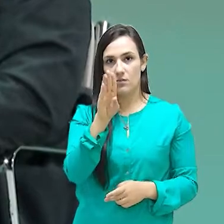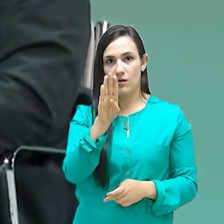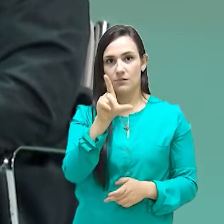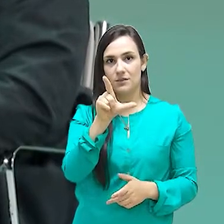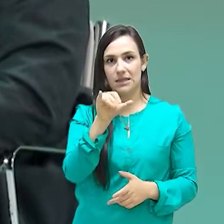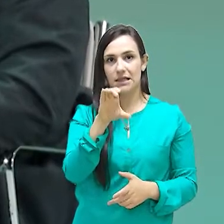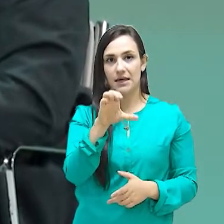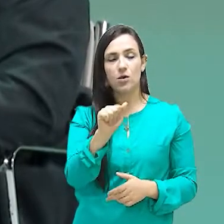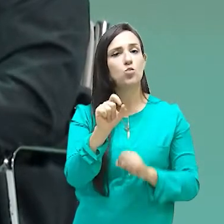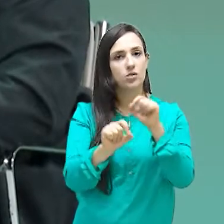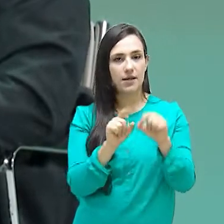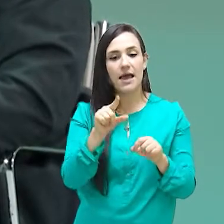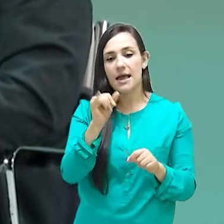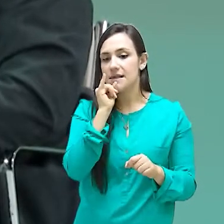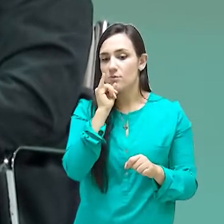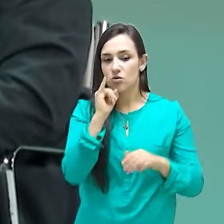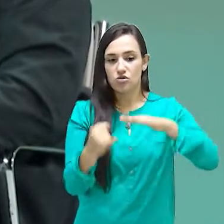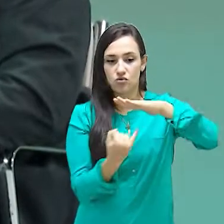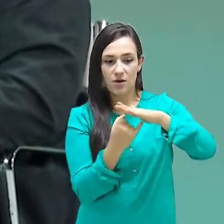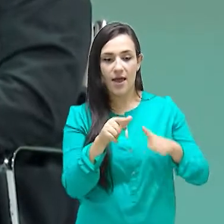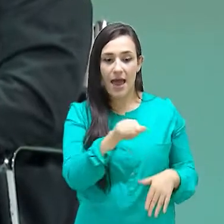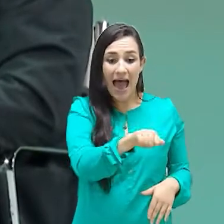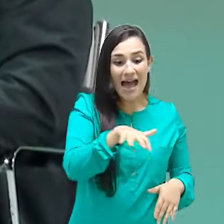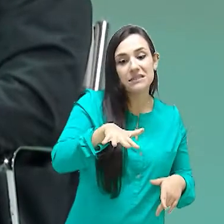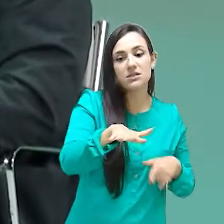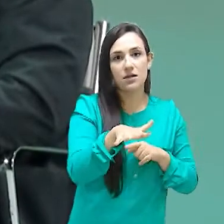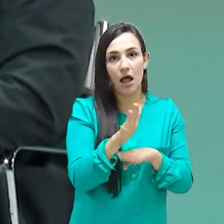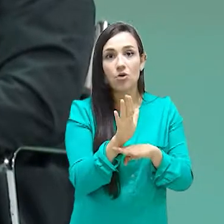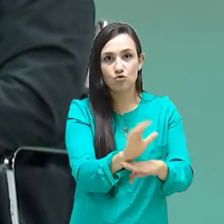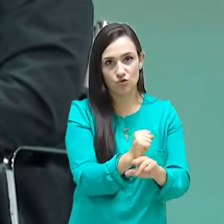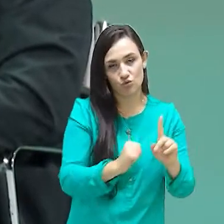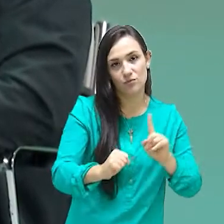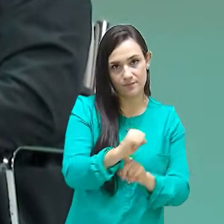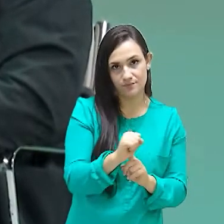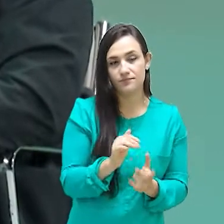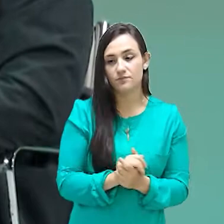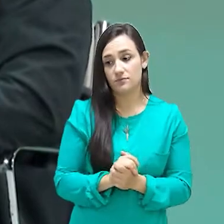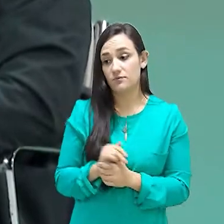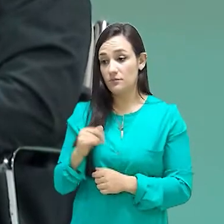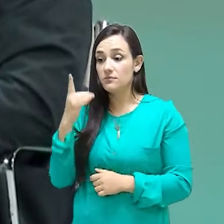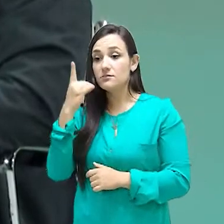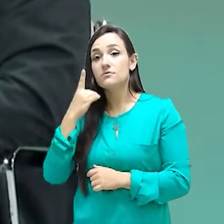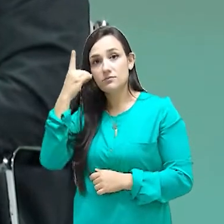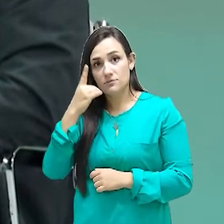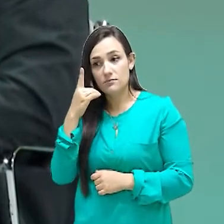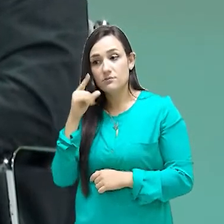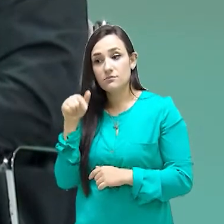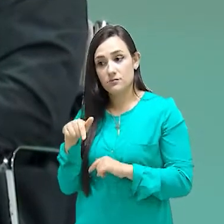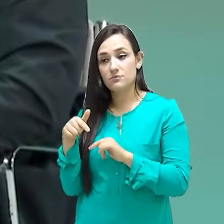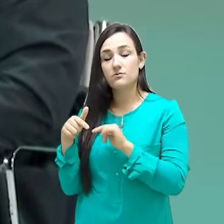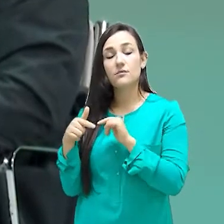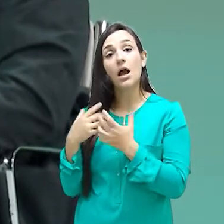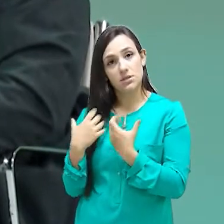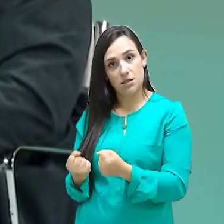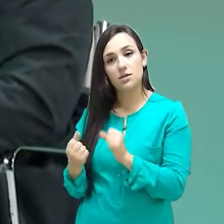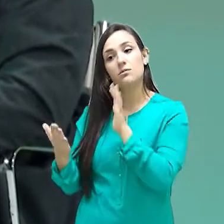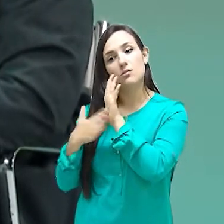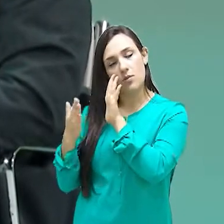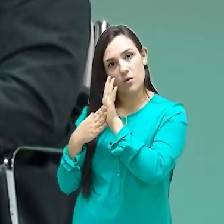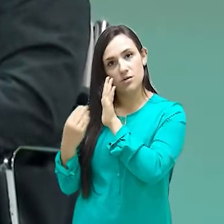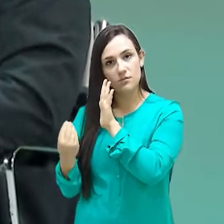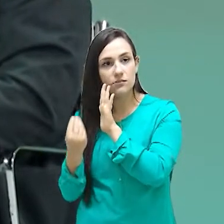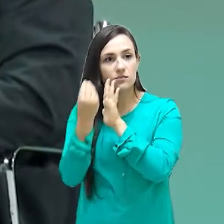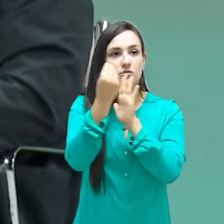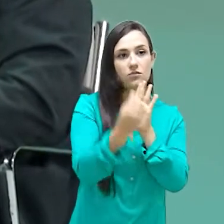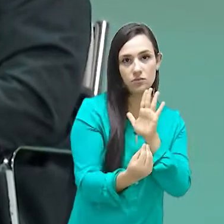preciso o deputado, né, no caso, ao propor este tipo de lei, ele